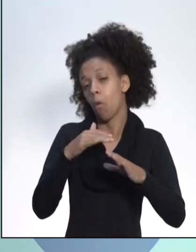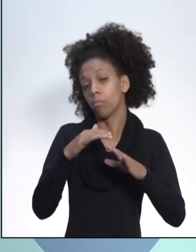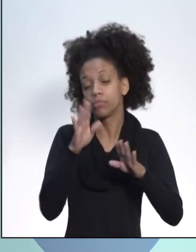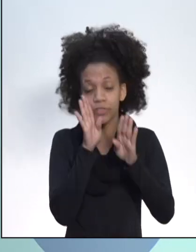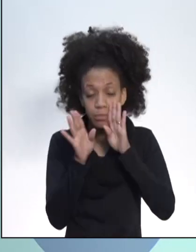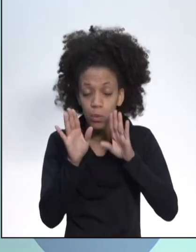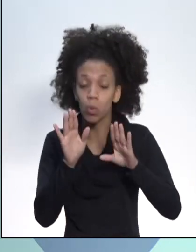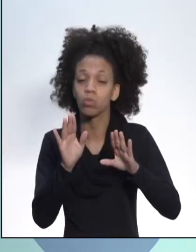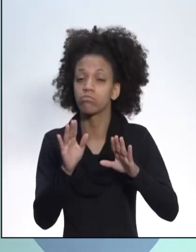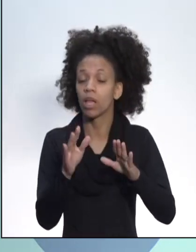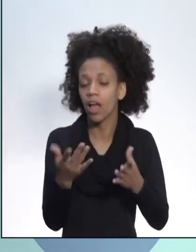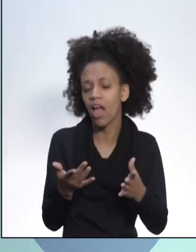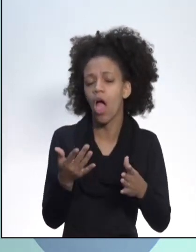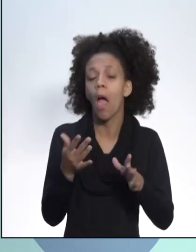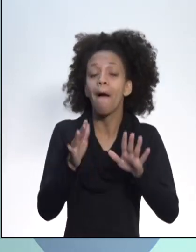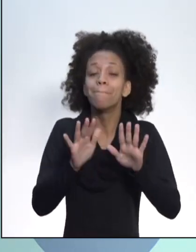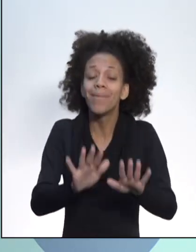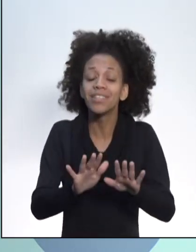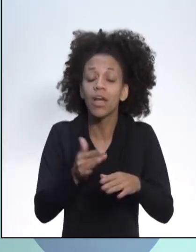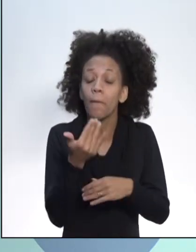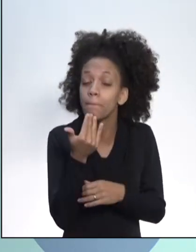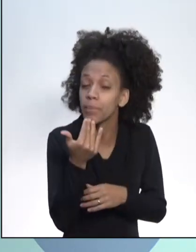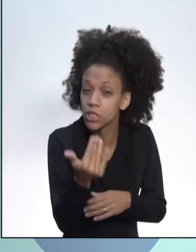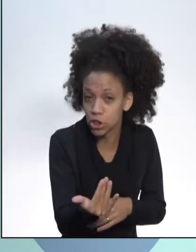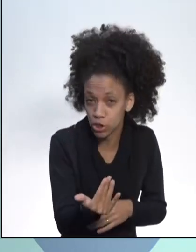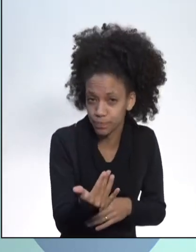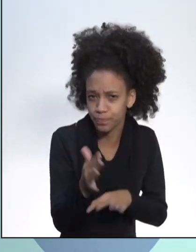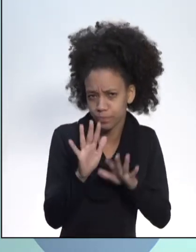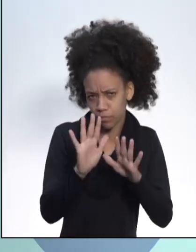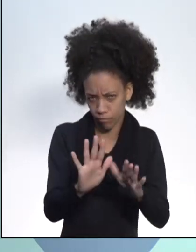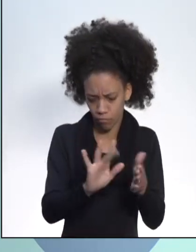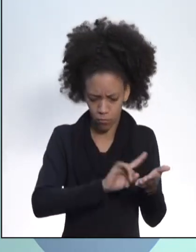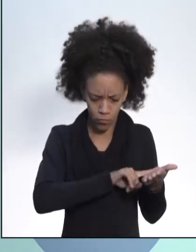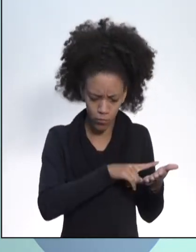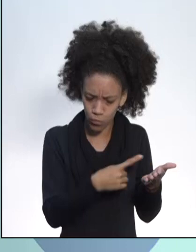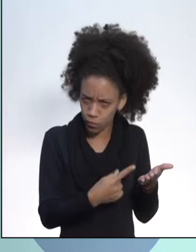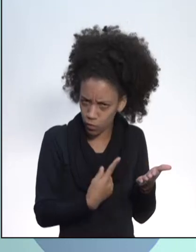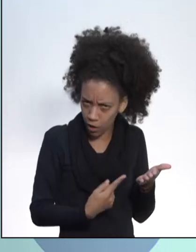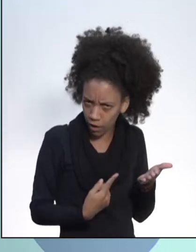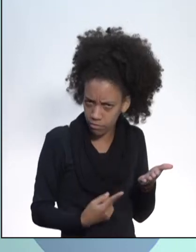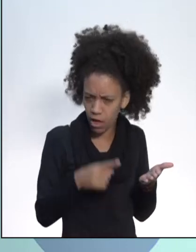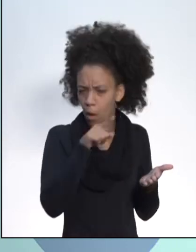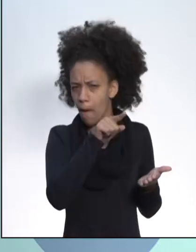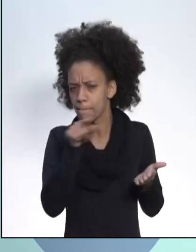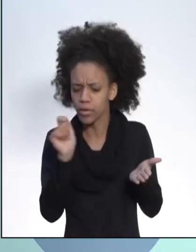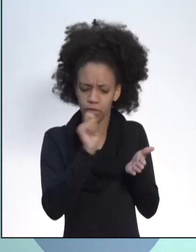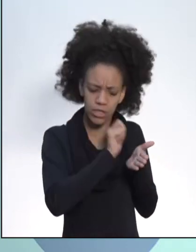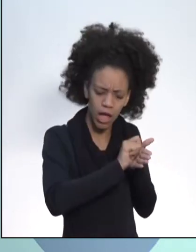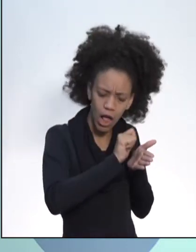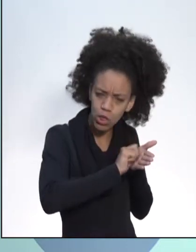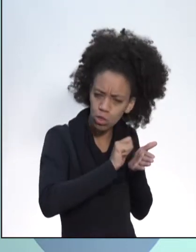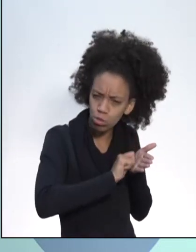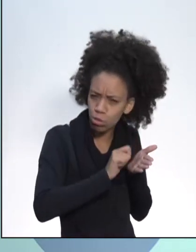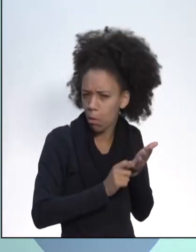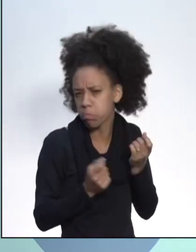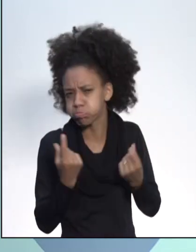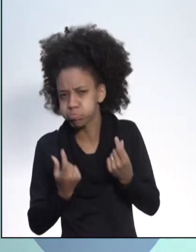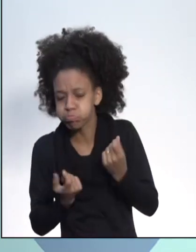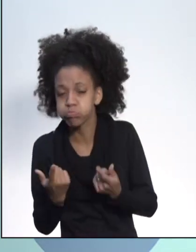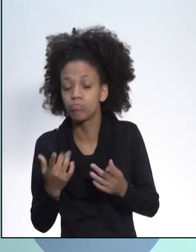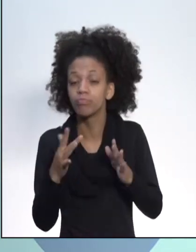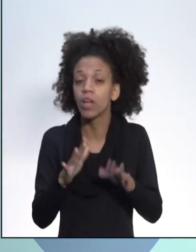que eu vou pedir para vocês nesse momento? Deixa separado um caderno para vocês fazerem algumas anotações. Eu